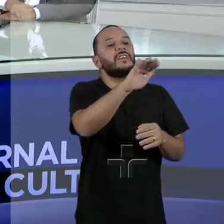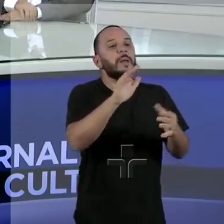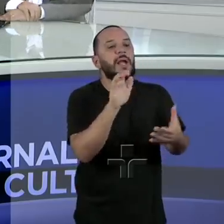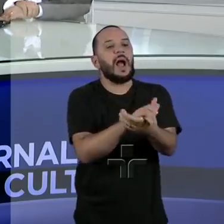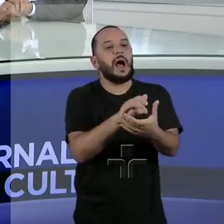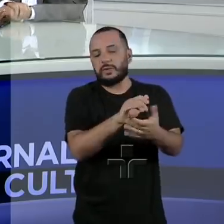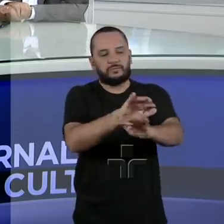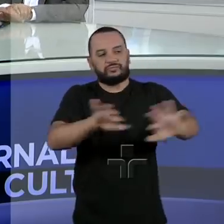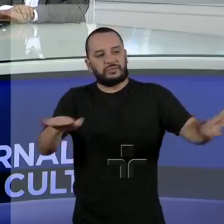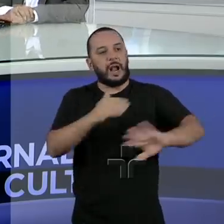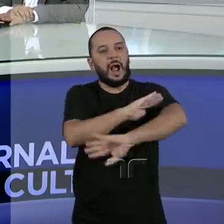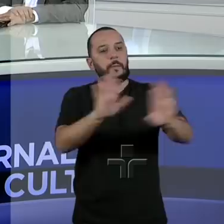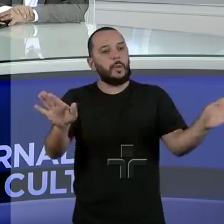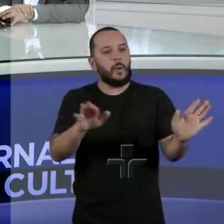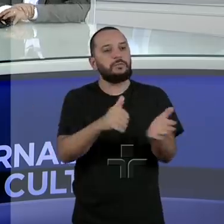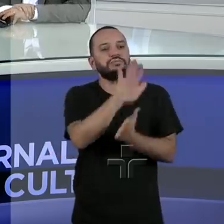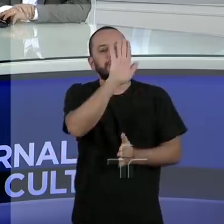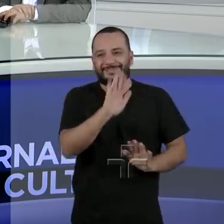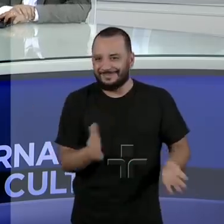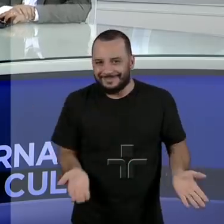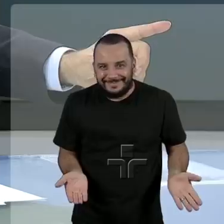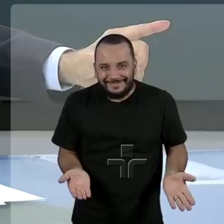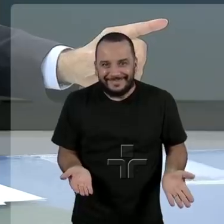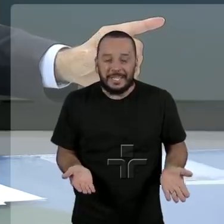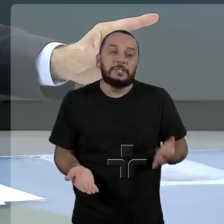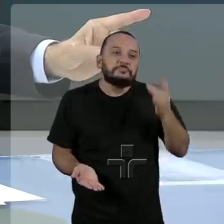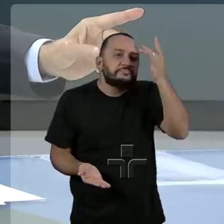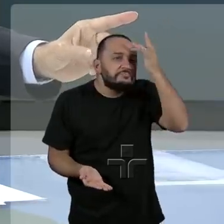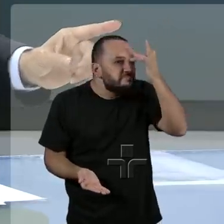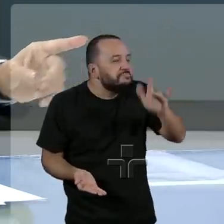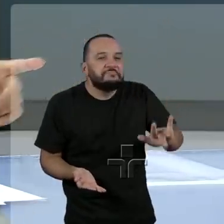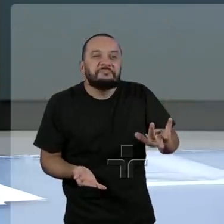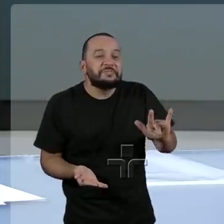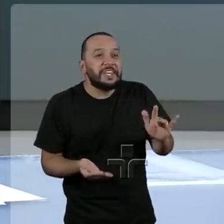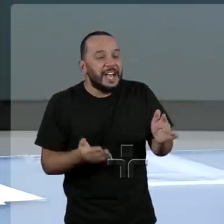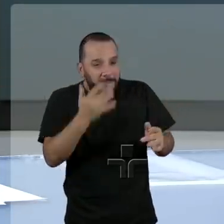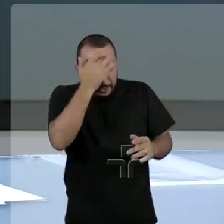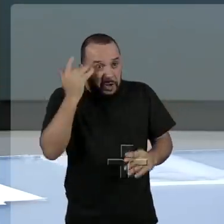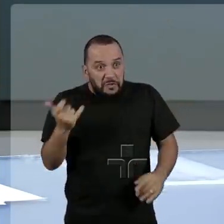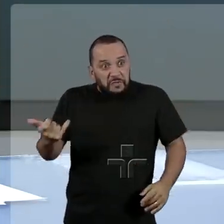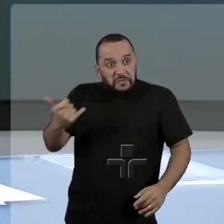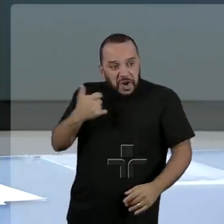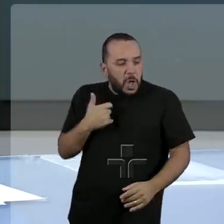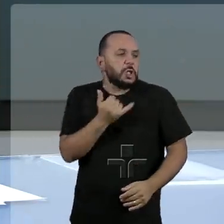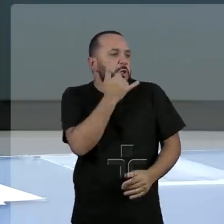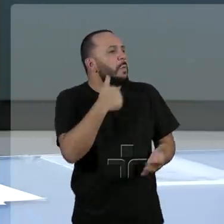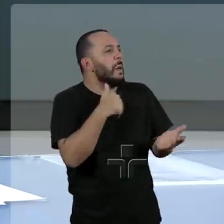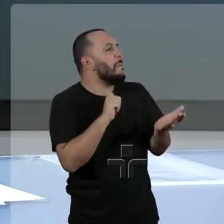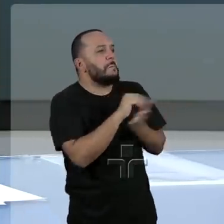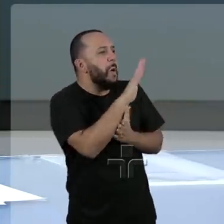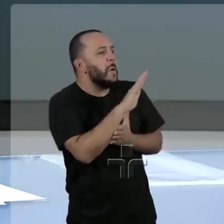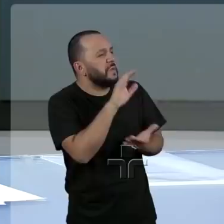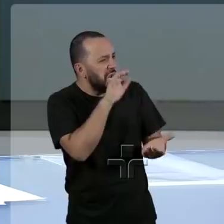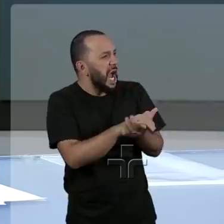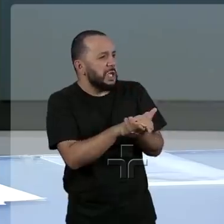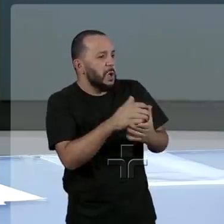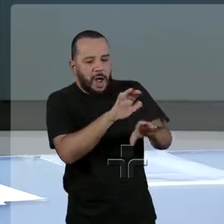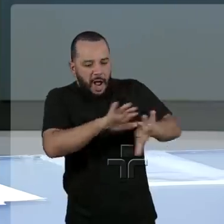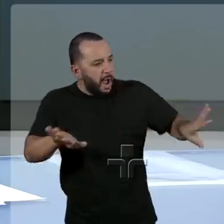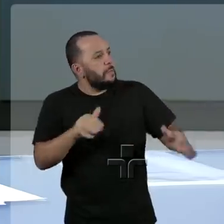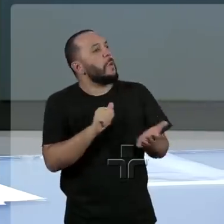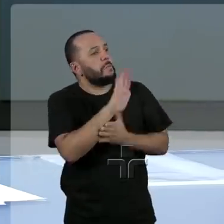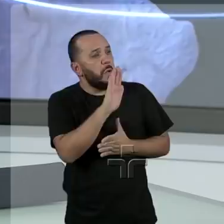Não sabemos ainda a reação do cônjuge que vai receber essa notícia. Vai receber essa notícia, hein? É preciso tomar cuidado, não